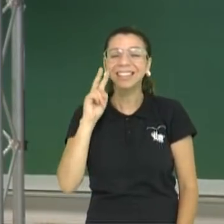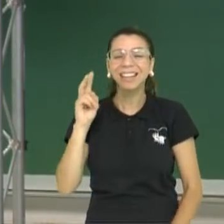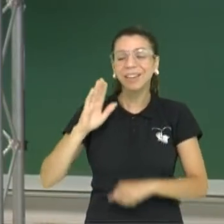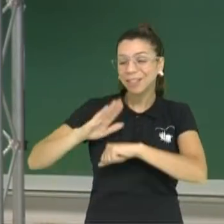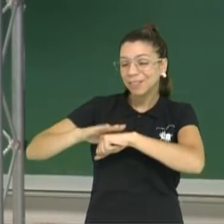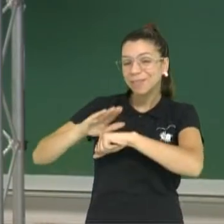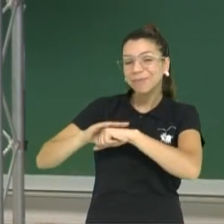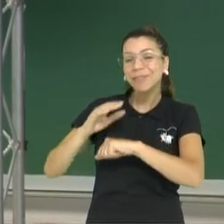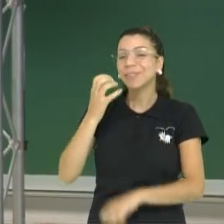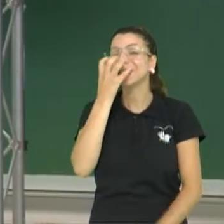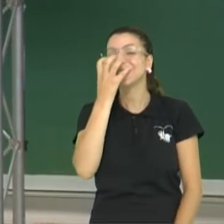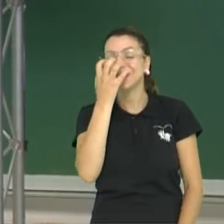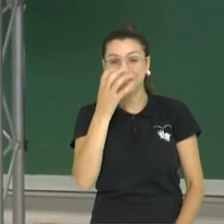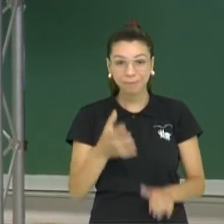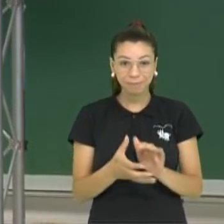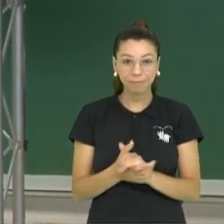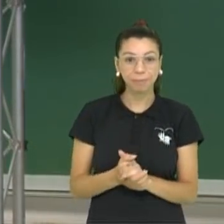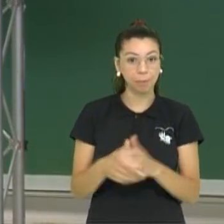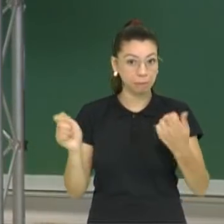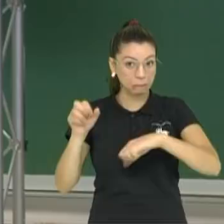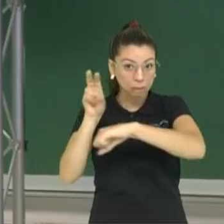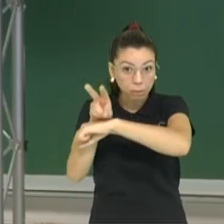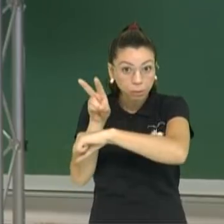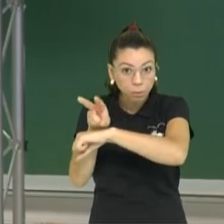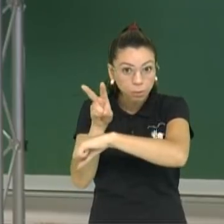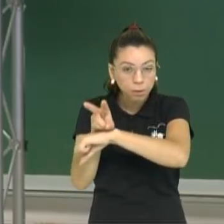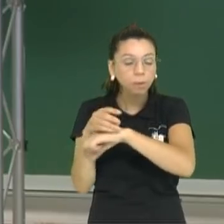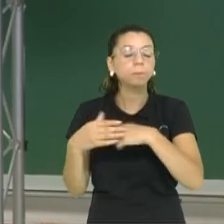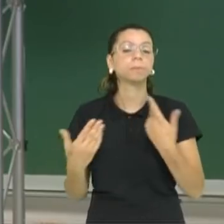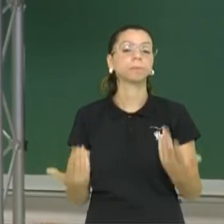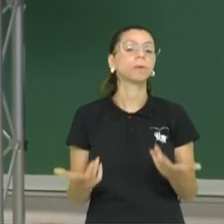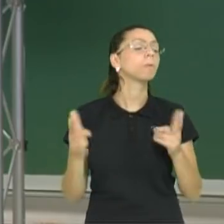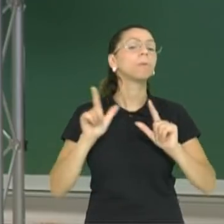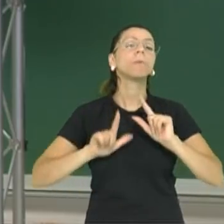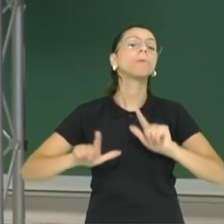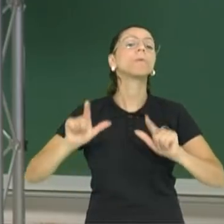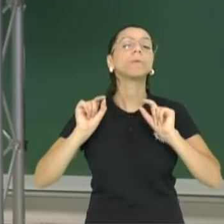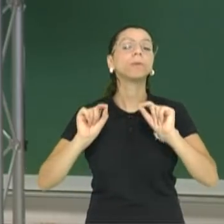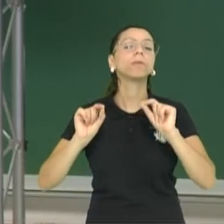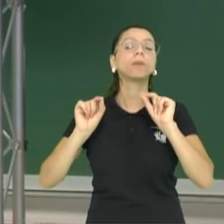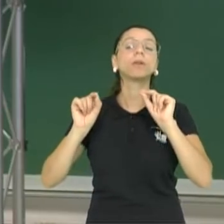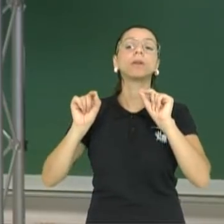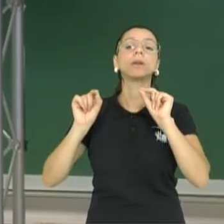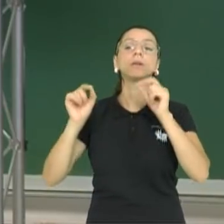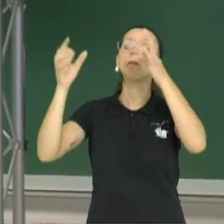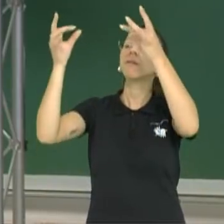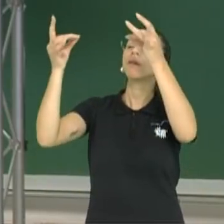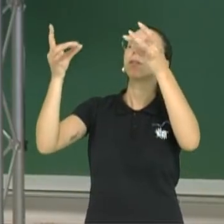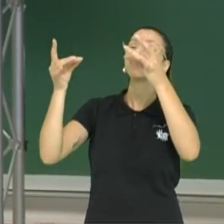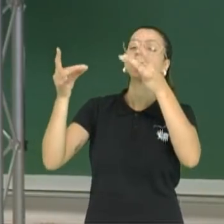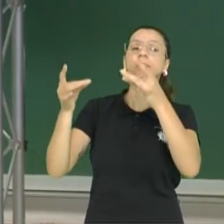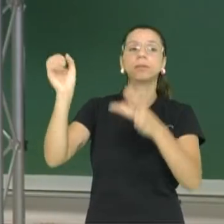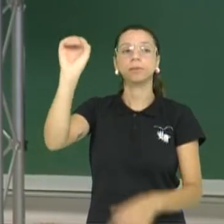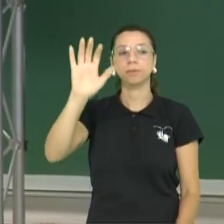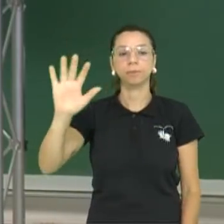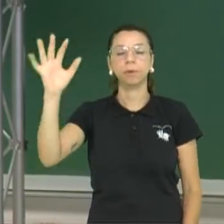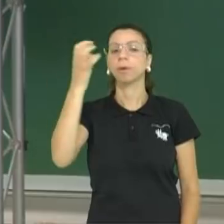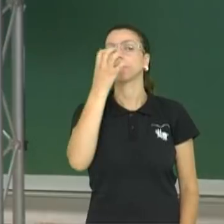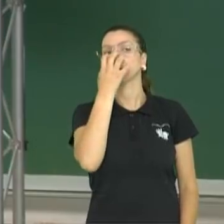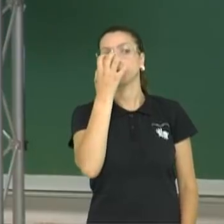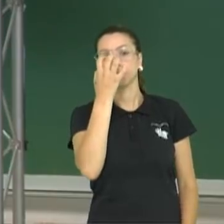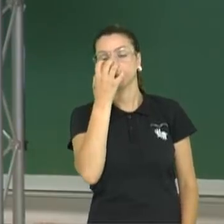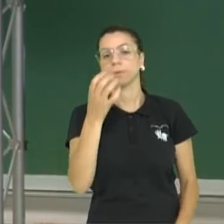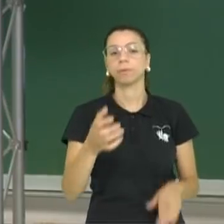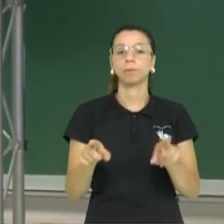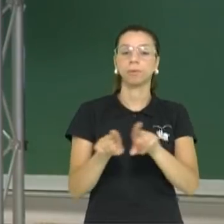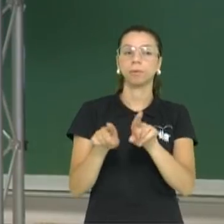Você tem um bichinho de estimação? Tem que cuidar muito bem dele. Então, o que a gente consegue tirar dessa imagem? Nós temos um cachorro,